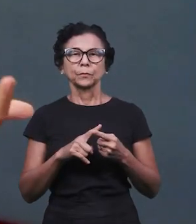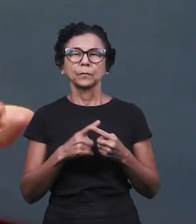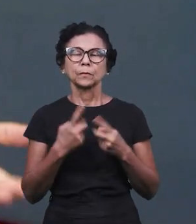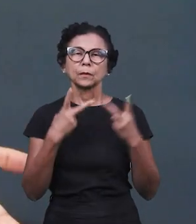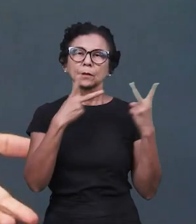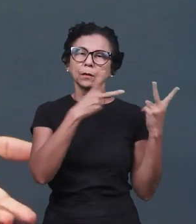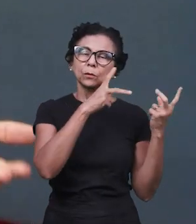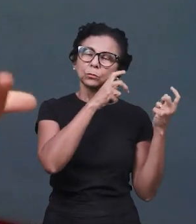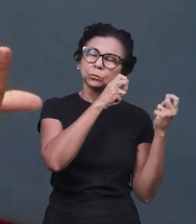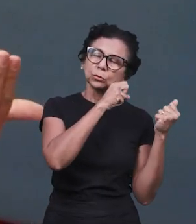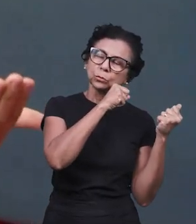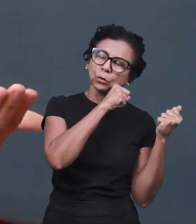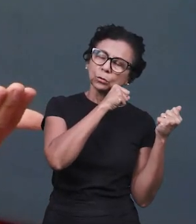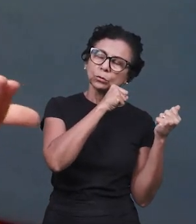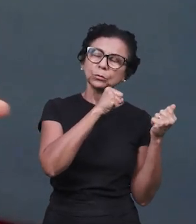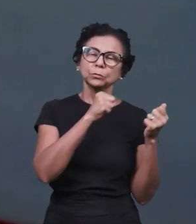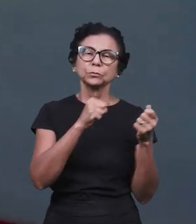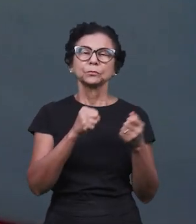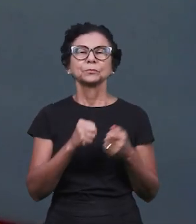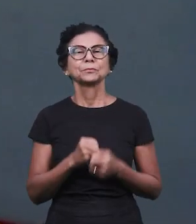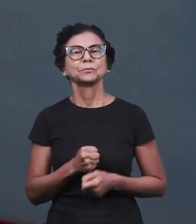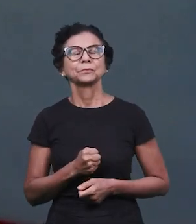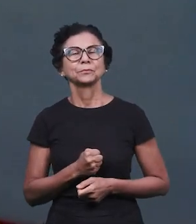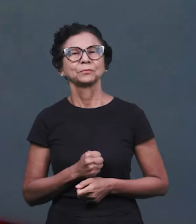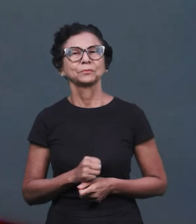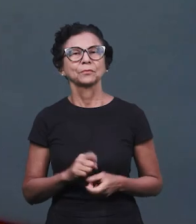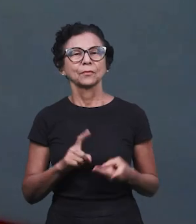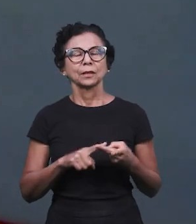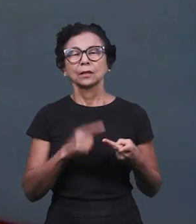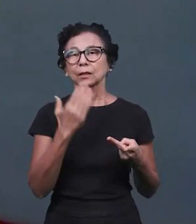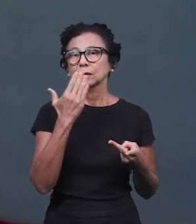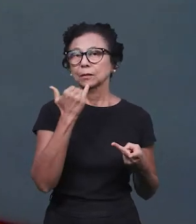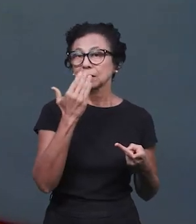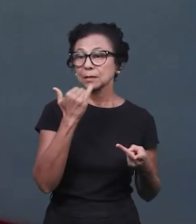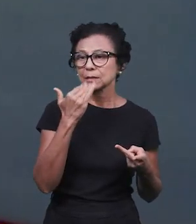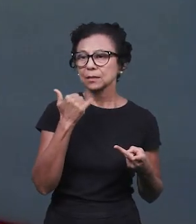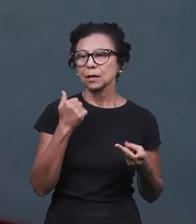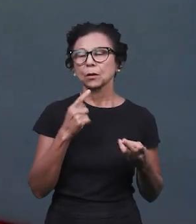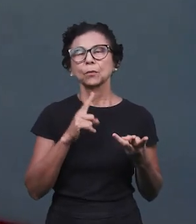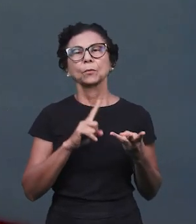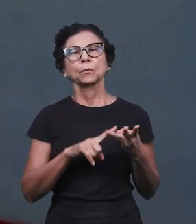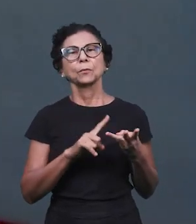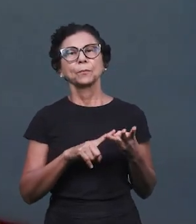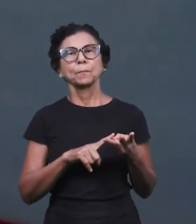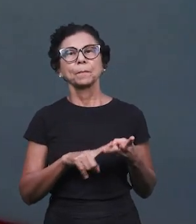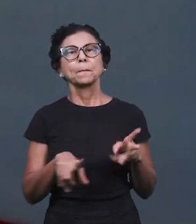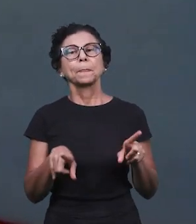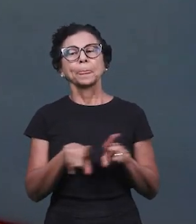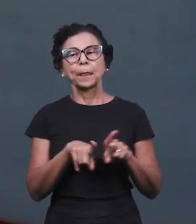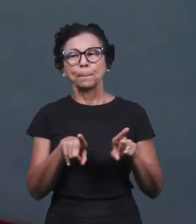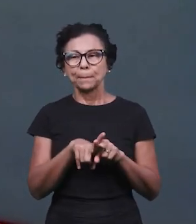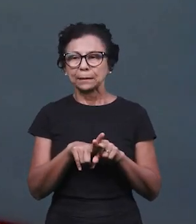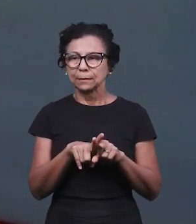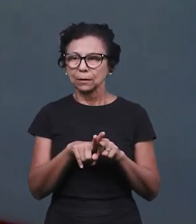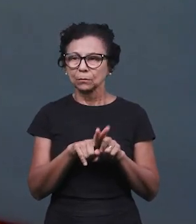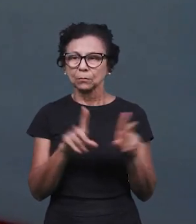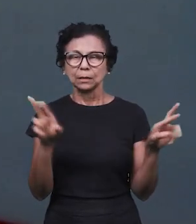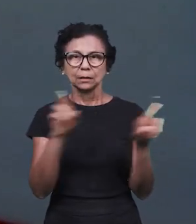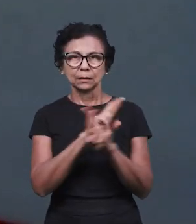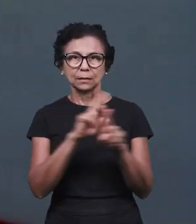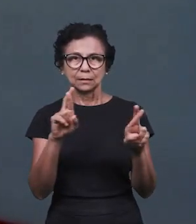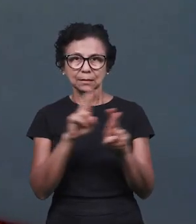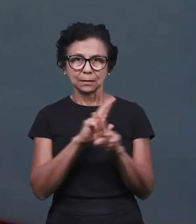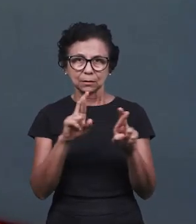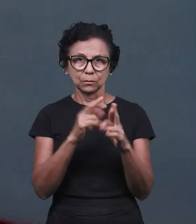nossa alimentação. A gente estava falando exatamente um pouco sobre alimentação, que já existe uma forte associação.